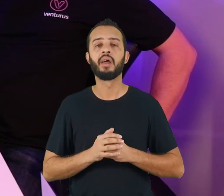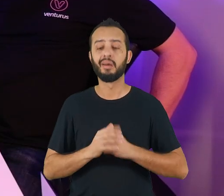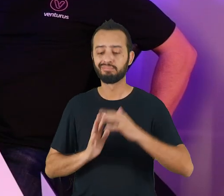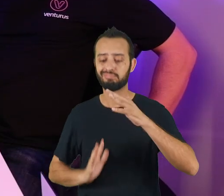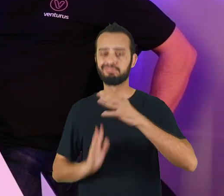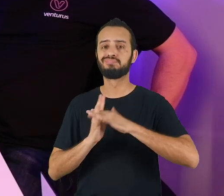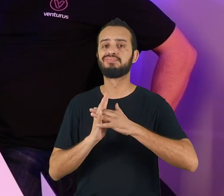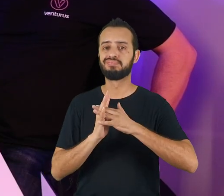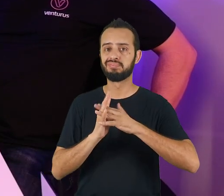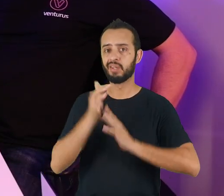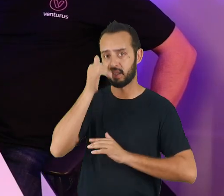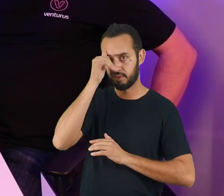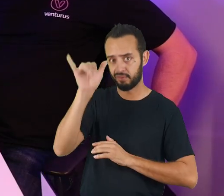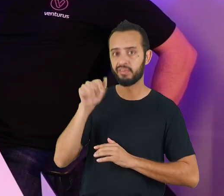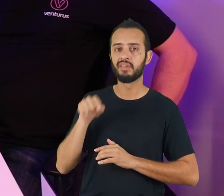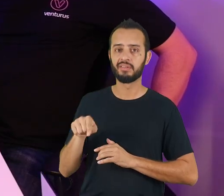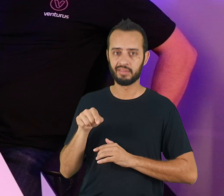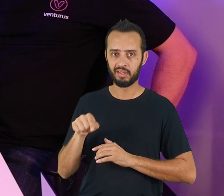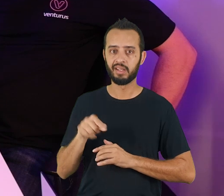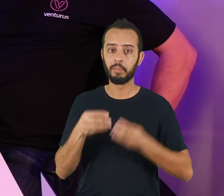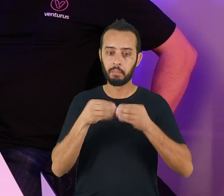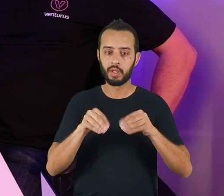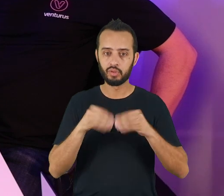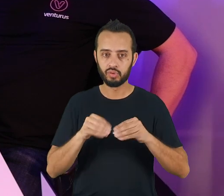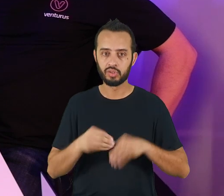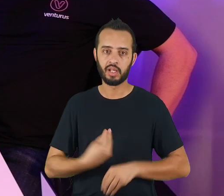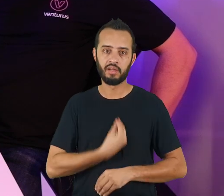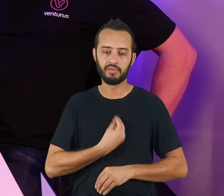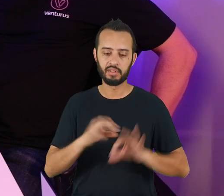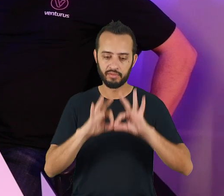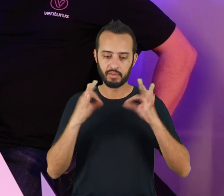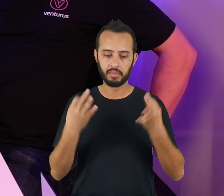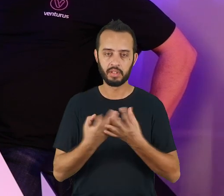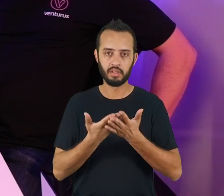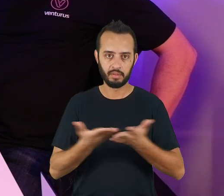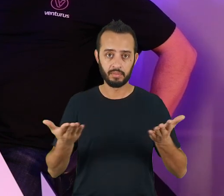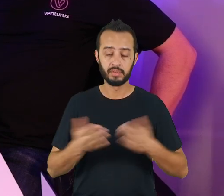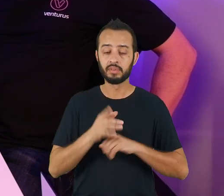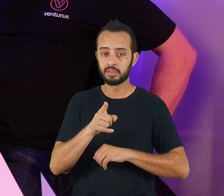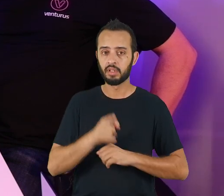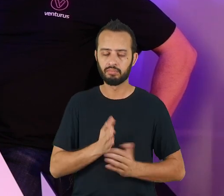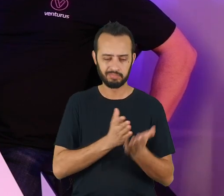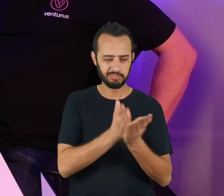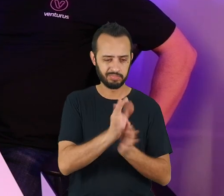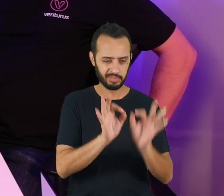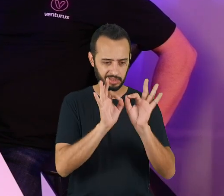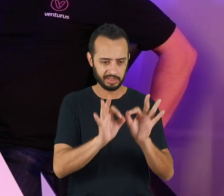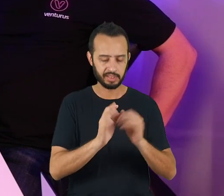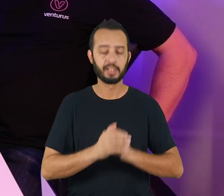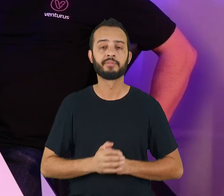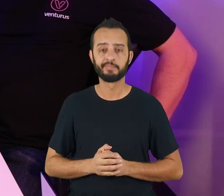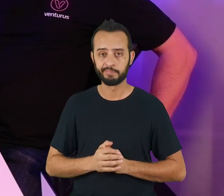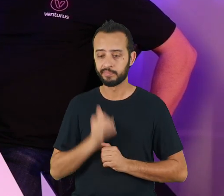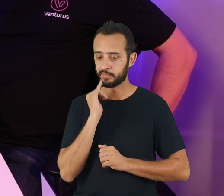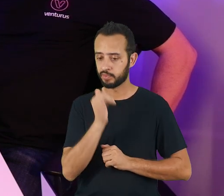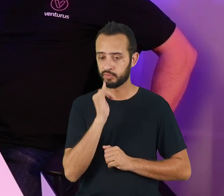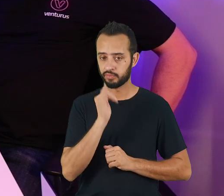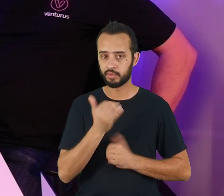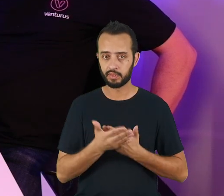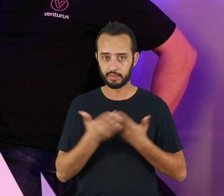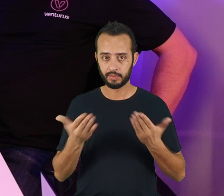extrapolem aquilo que vai acabar prejudicando a tua vida familiar né então é disciplina eu diria